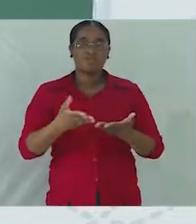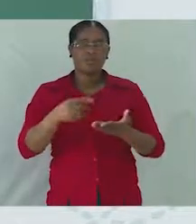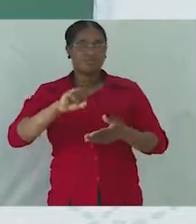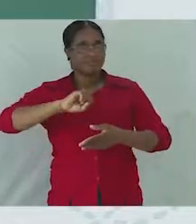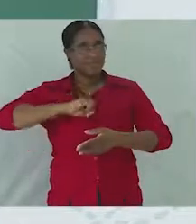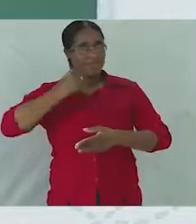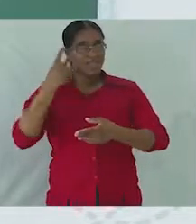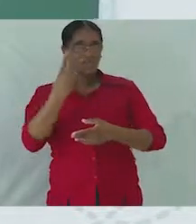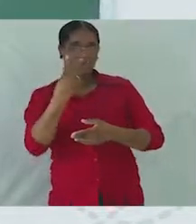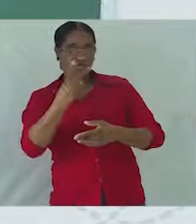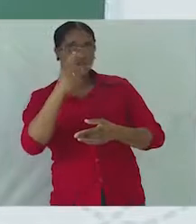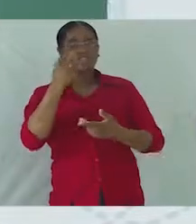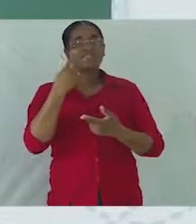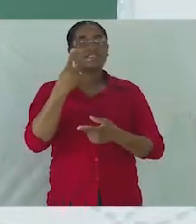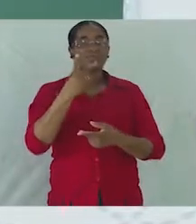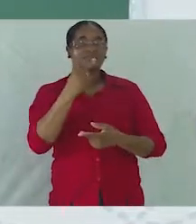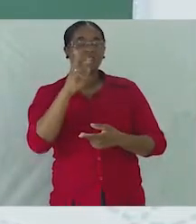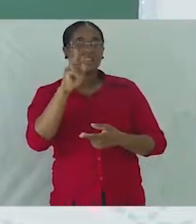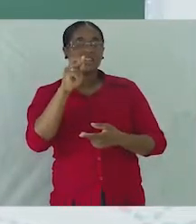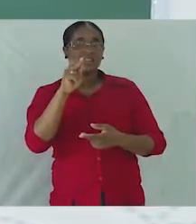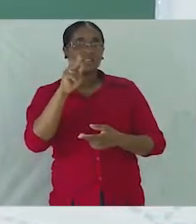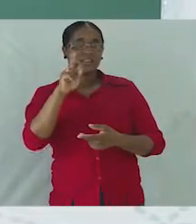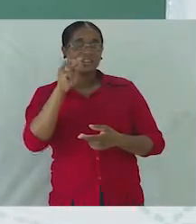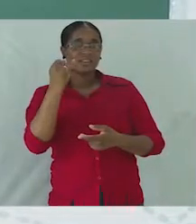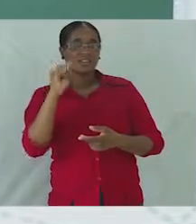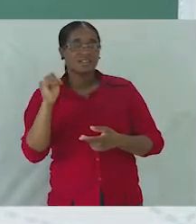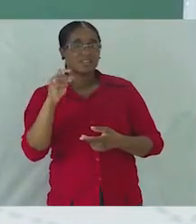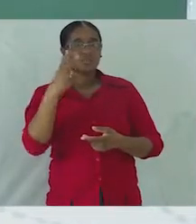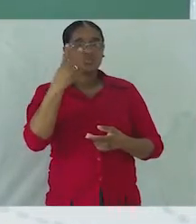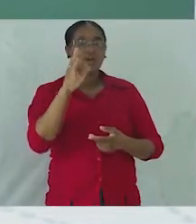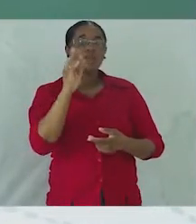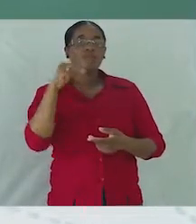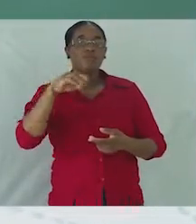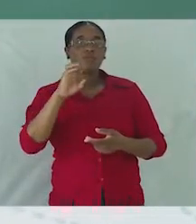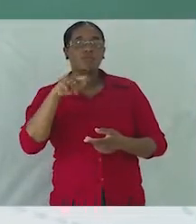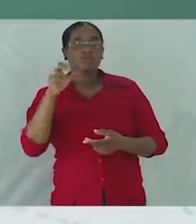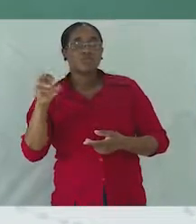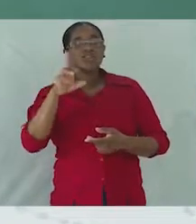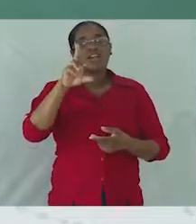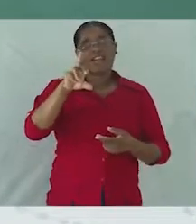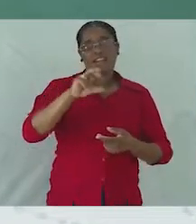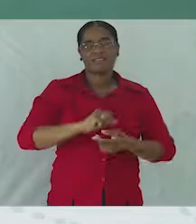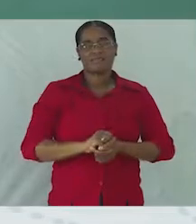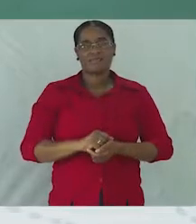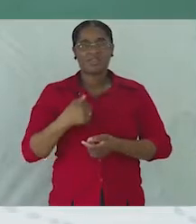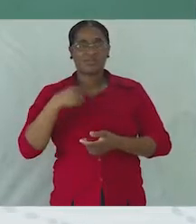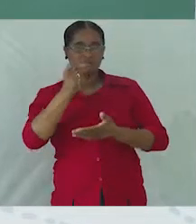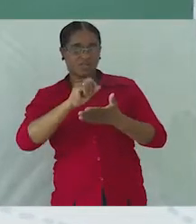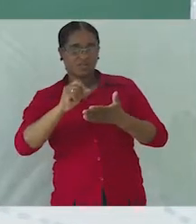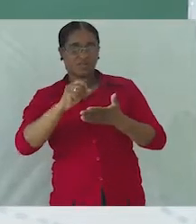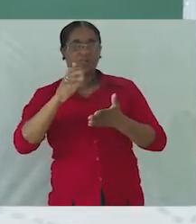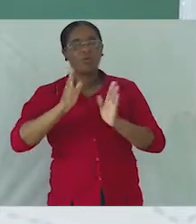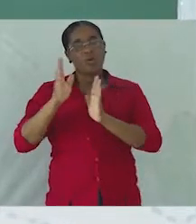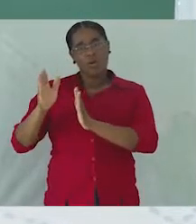minhas duas raízes ou as minhas duas soluções em RE. Eu vou pôr por ordem